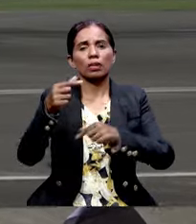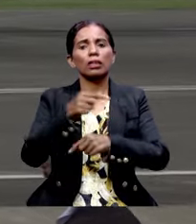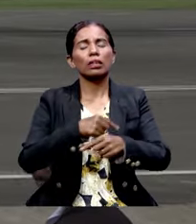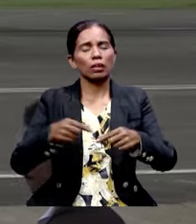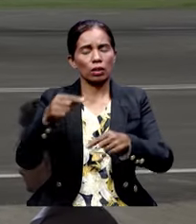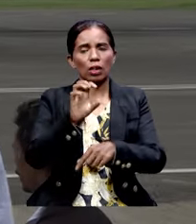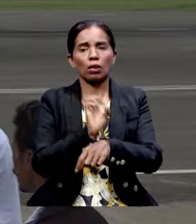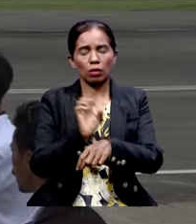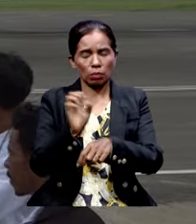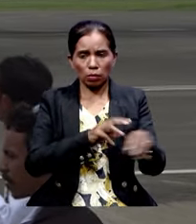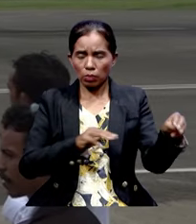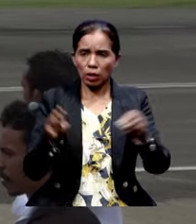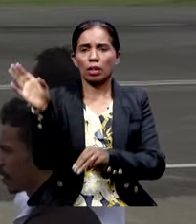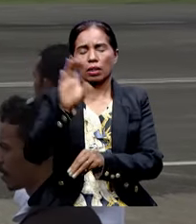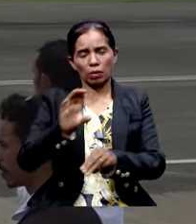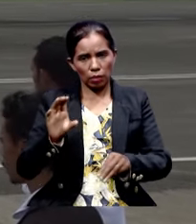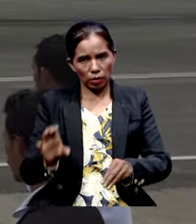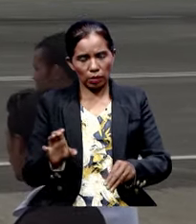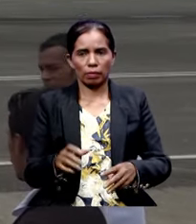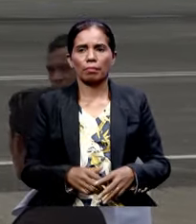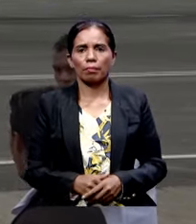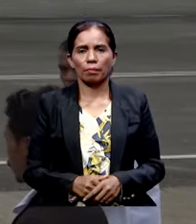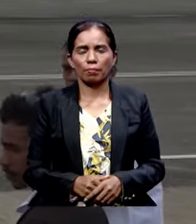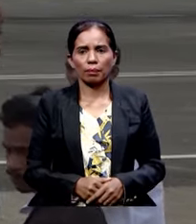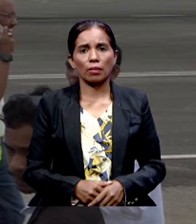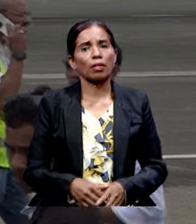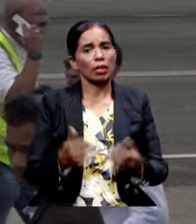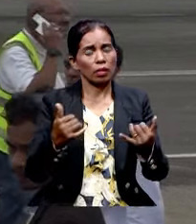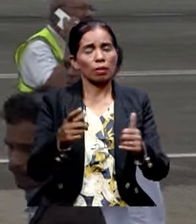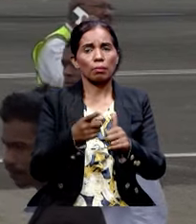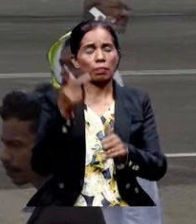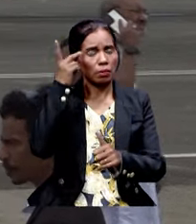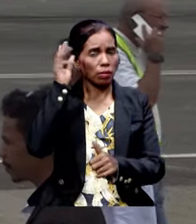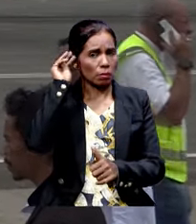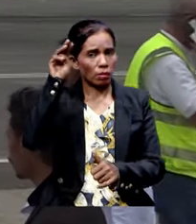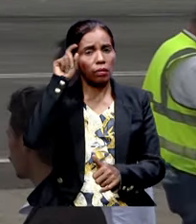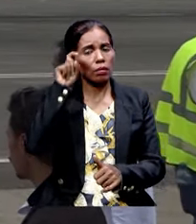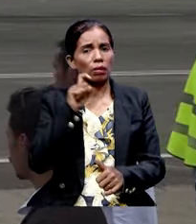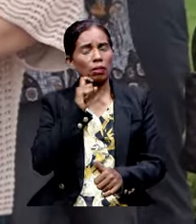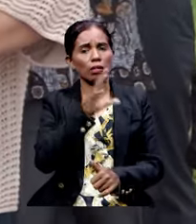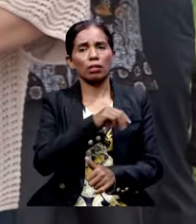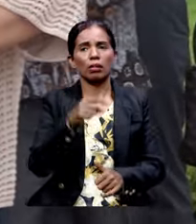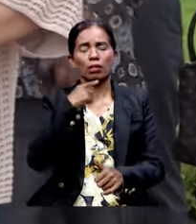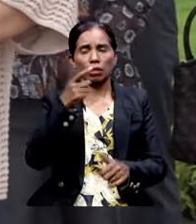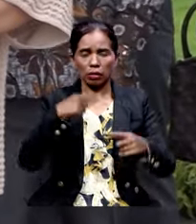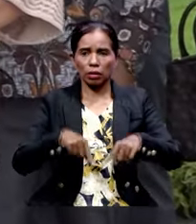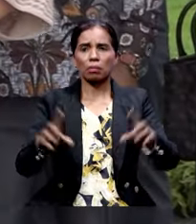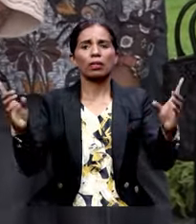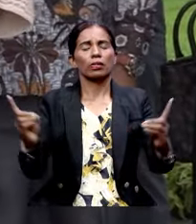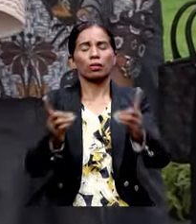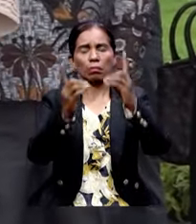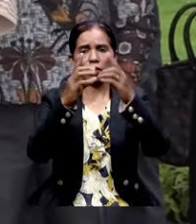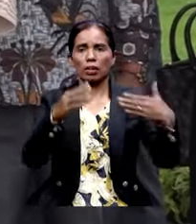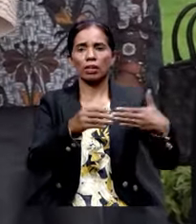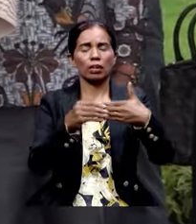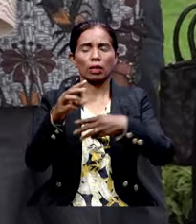mudança climática to inteligência artificial. Além de primeiro-ministro Kairala Sanana Guzmão Mos, seja Soromalu o líder